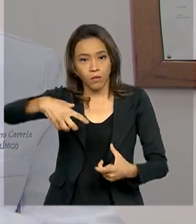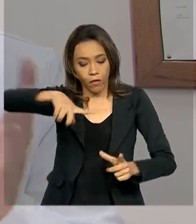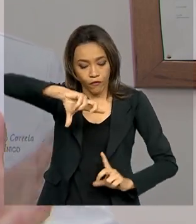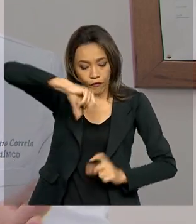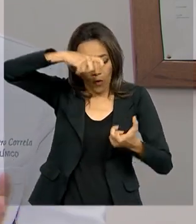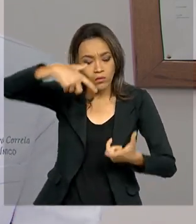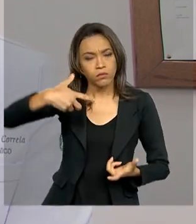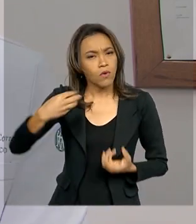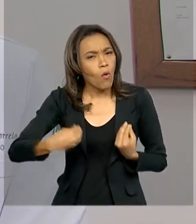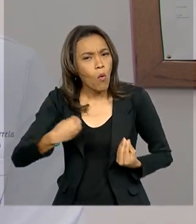conectar a extensão do morro